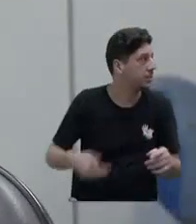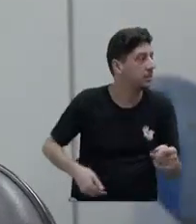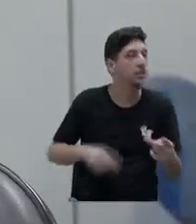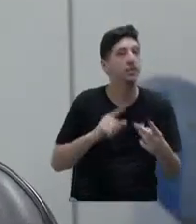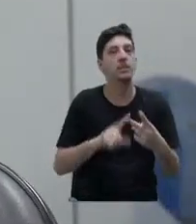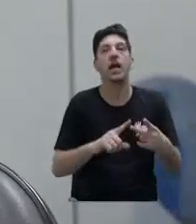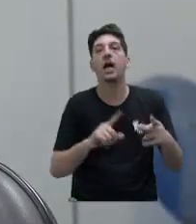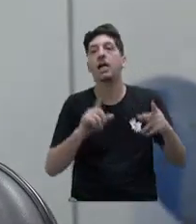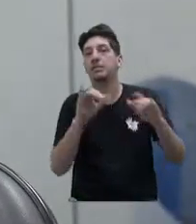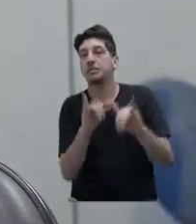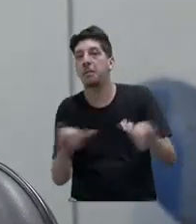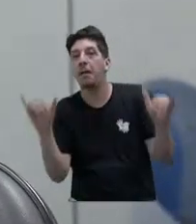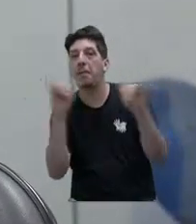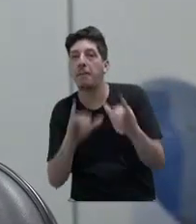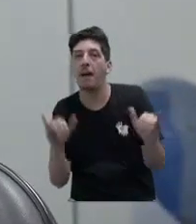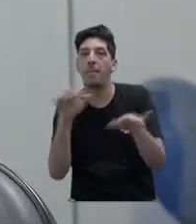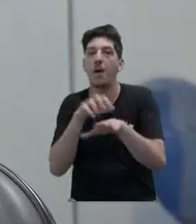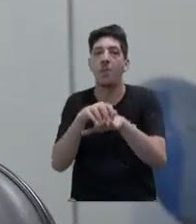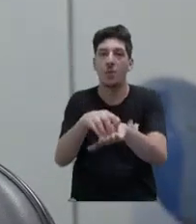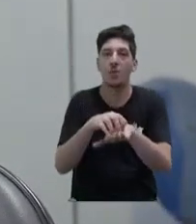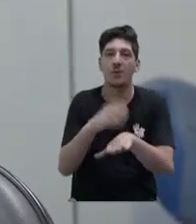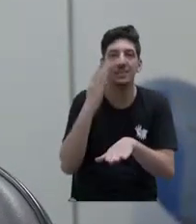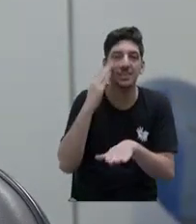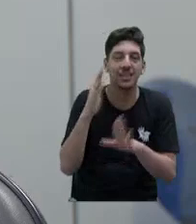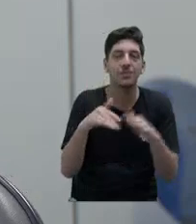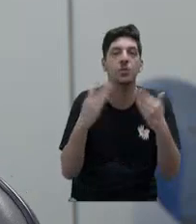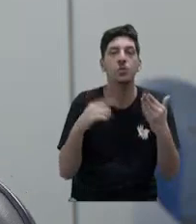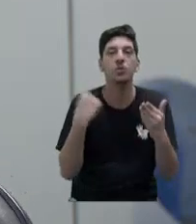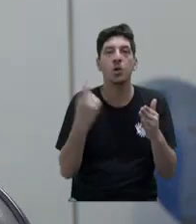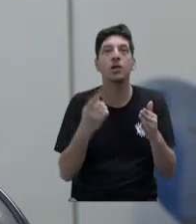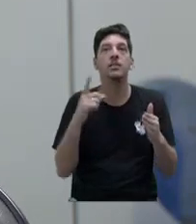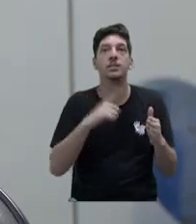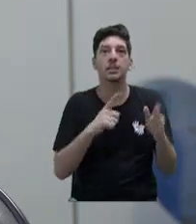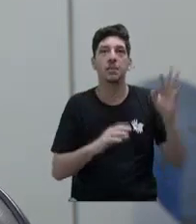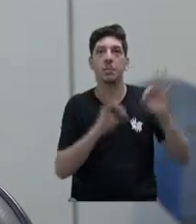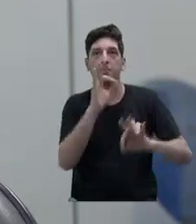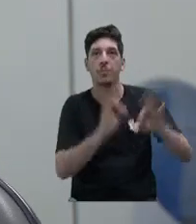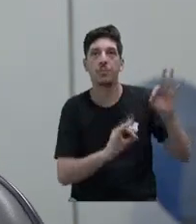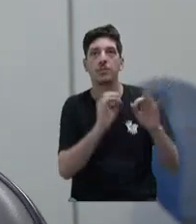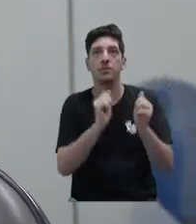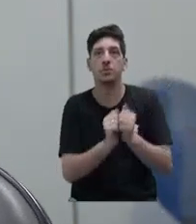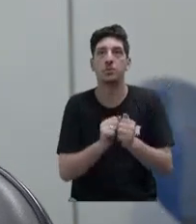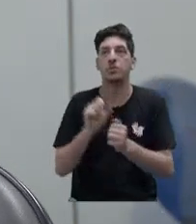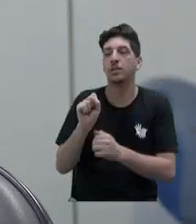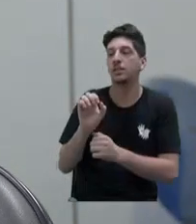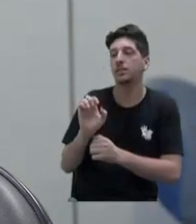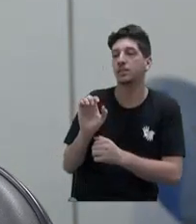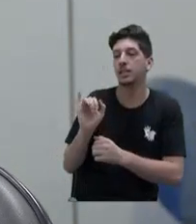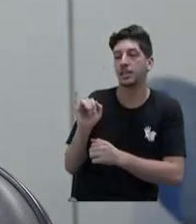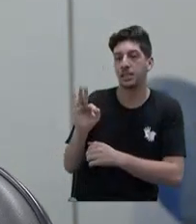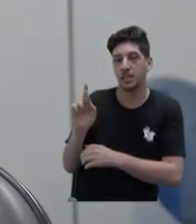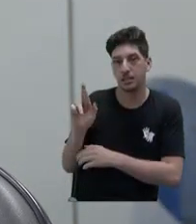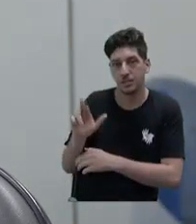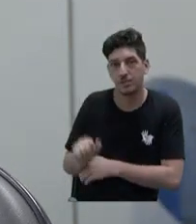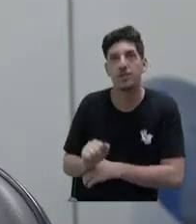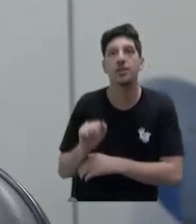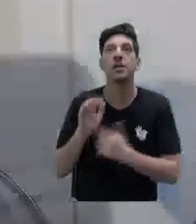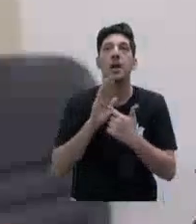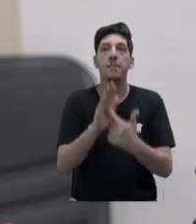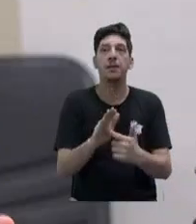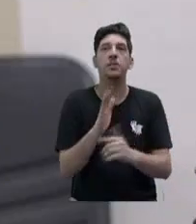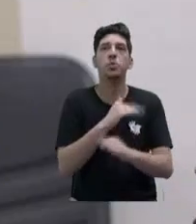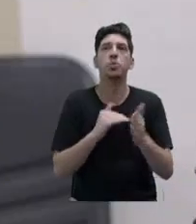sinalização turística. E aí, nós estamos com o planejamento, junto com a CEINFRA, apresentamos para ele